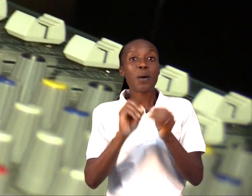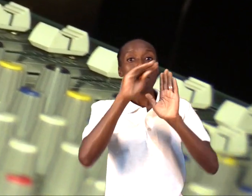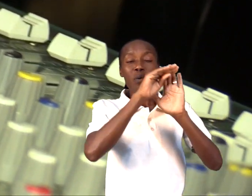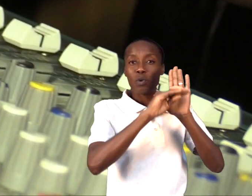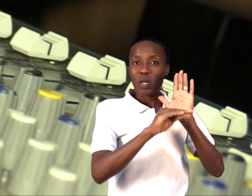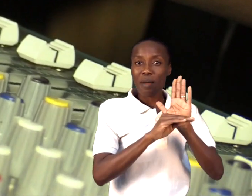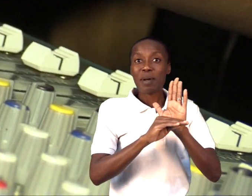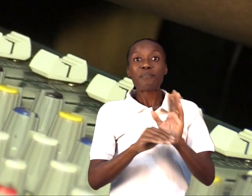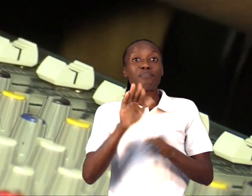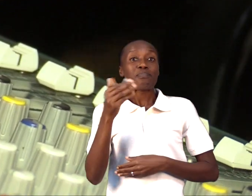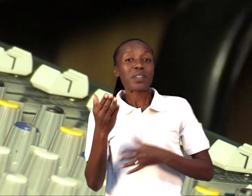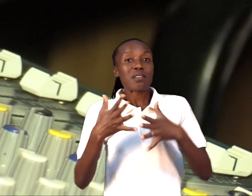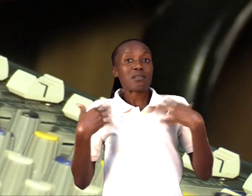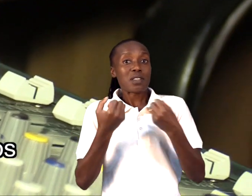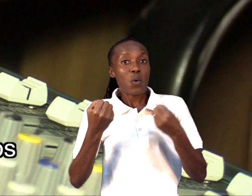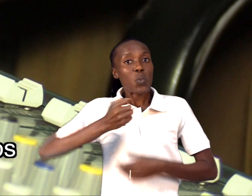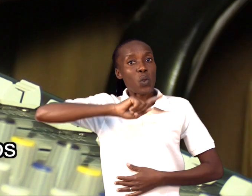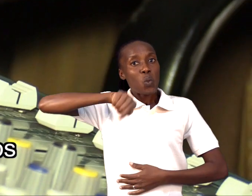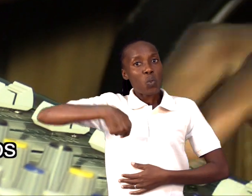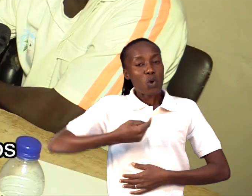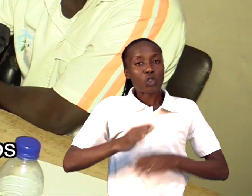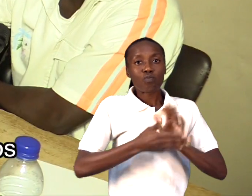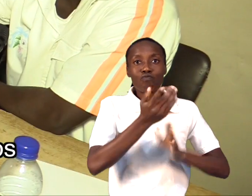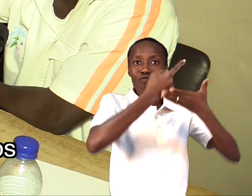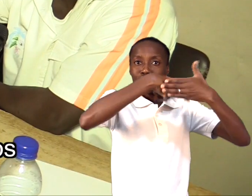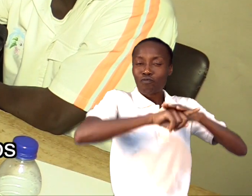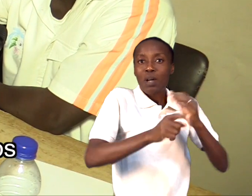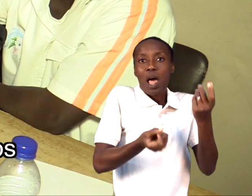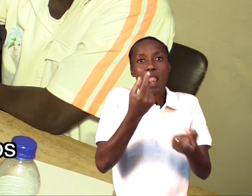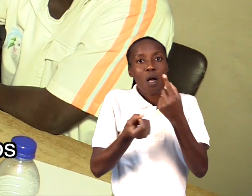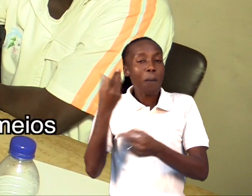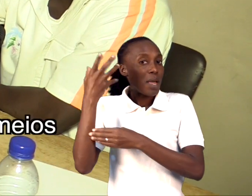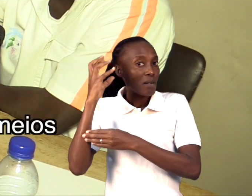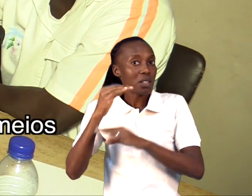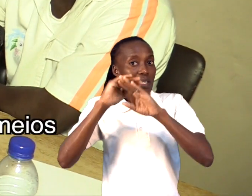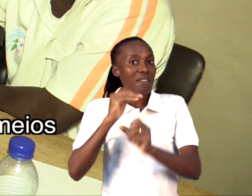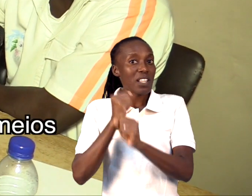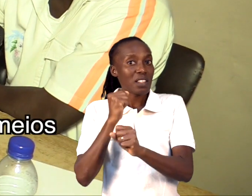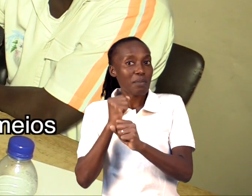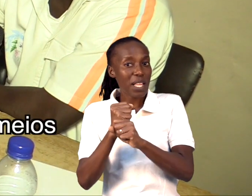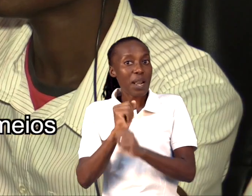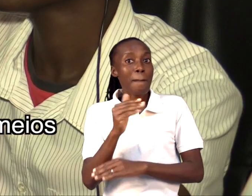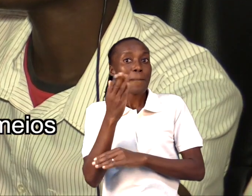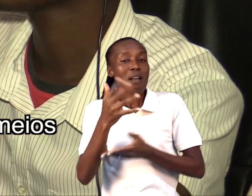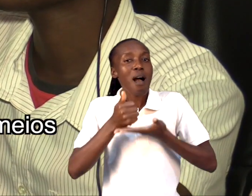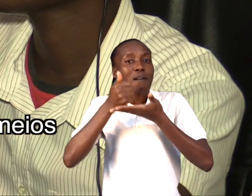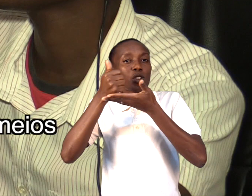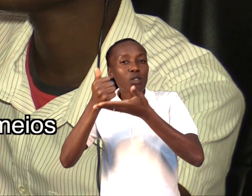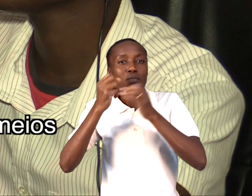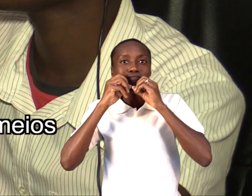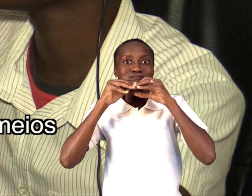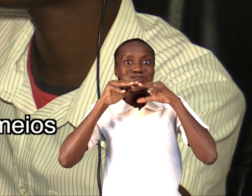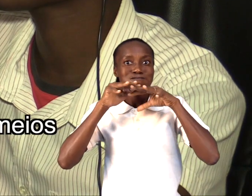produção de programas relacionados com saúde. E nisto nós aproximamos de algumas rádios que ainda se encontravam a trabalhar de forma alternativa